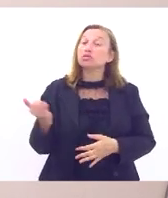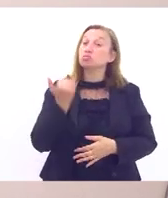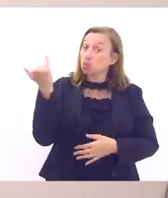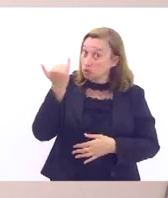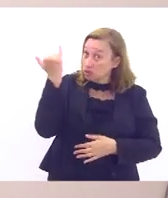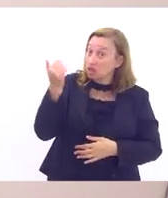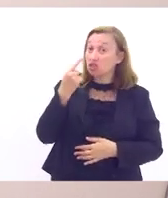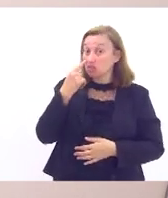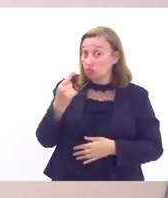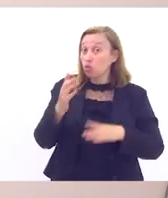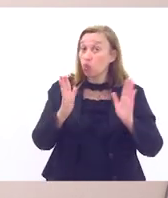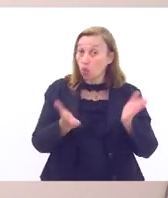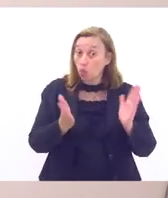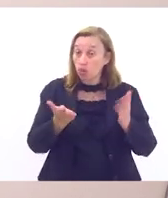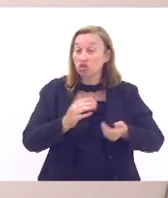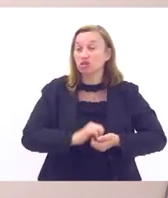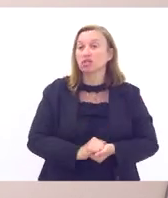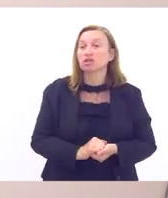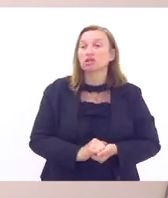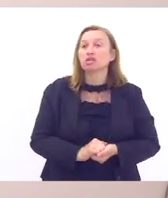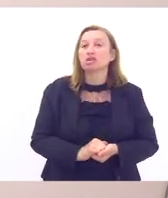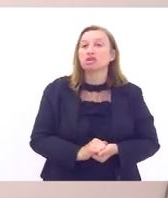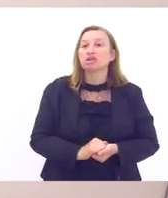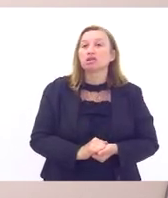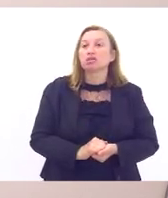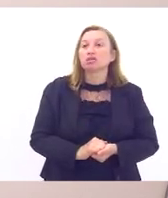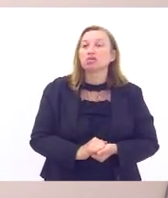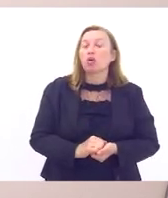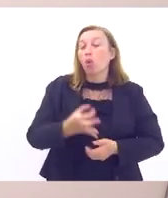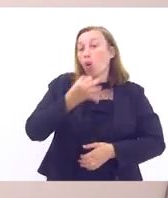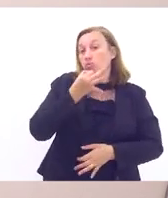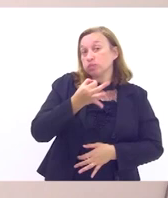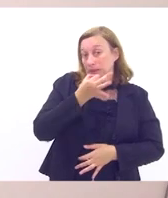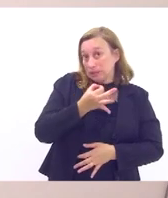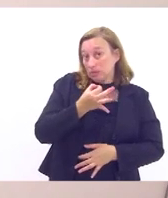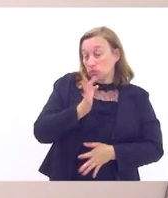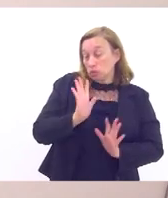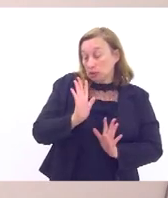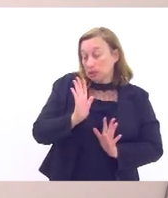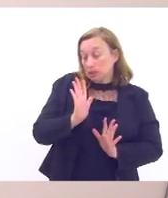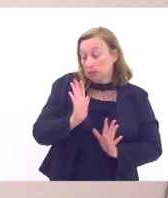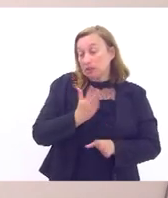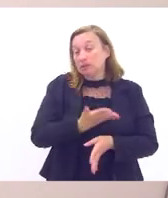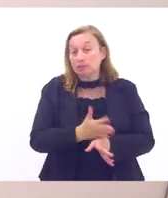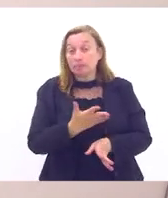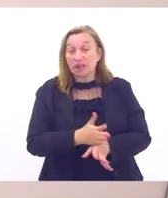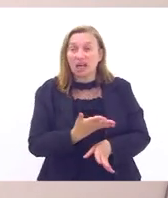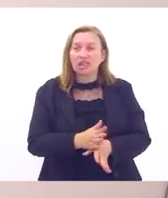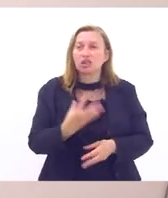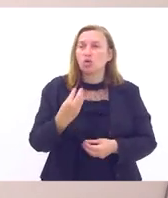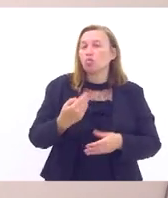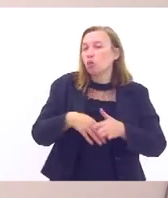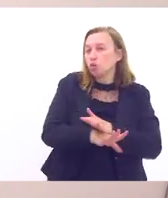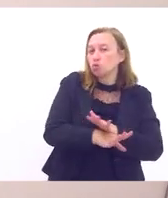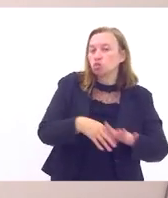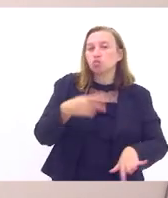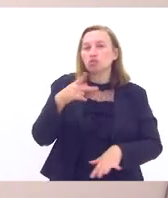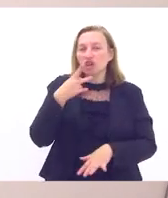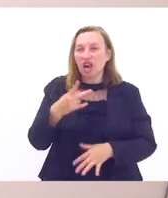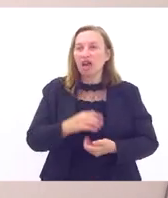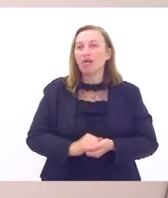como a gente viu aqui hoje. Eu vou dar algumas opiniões bem práticas, como eu costumo tentar